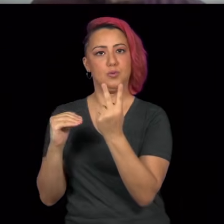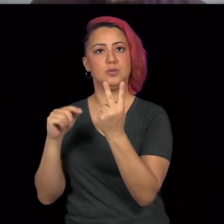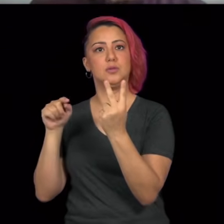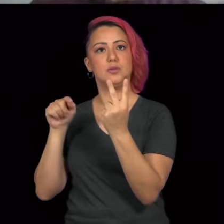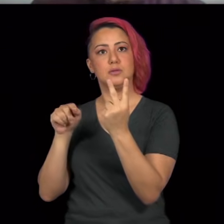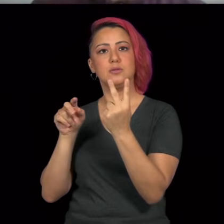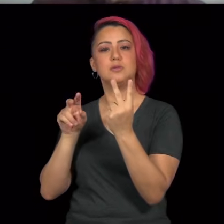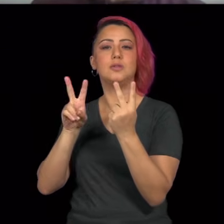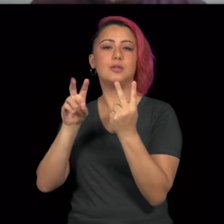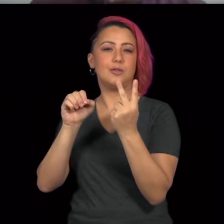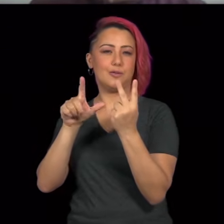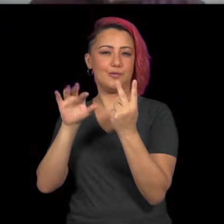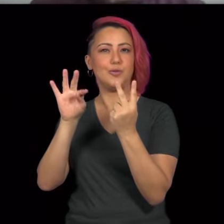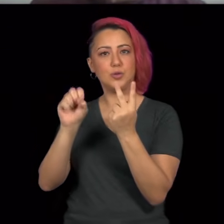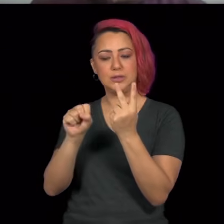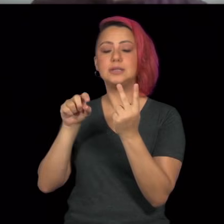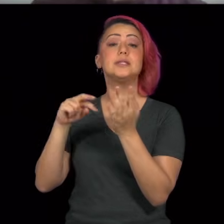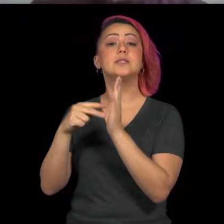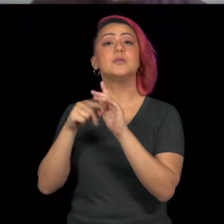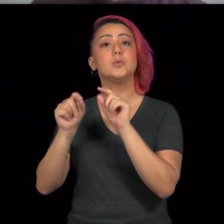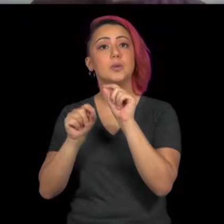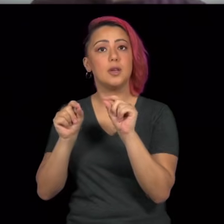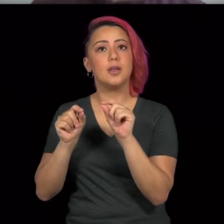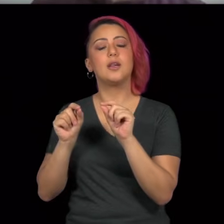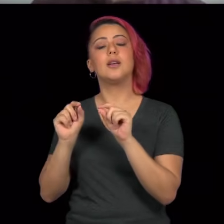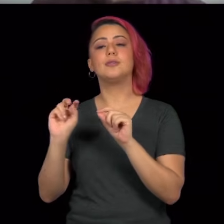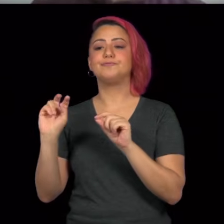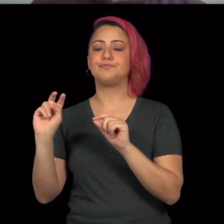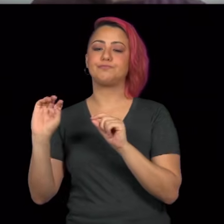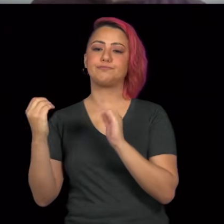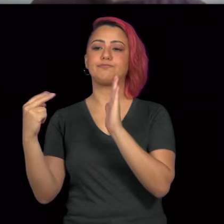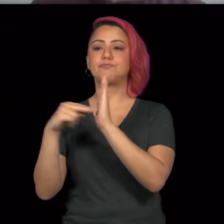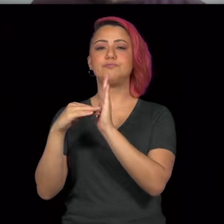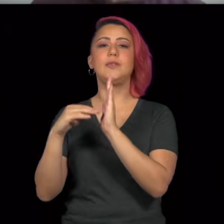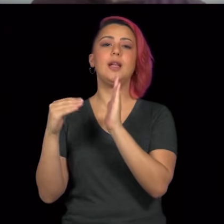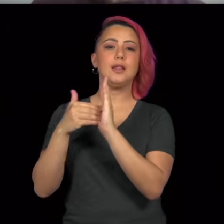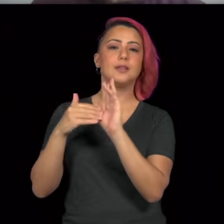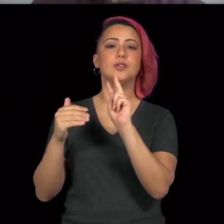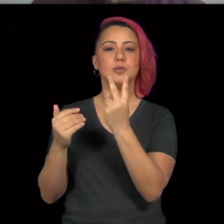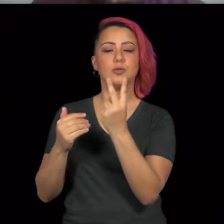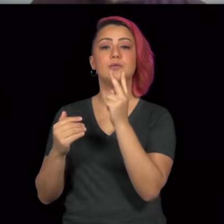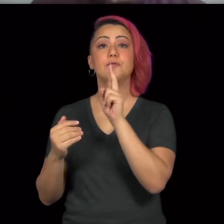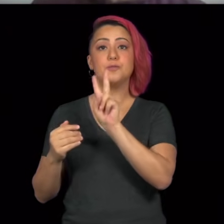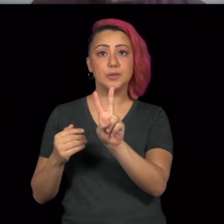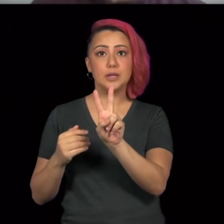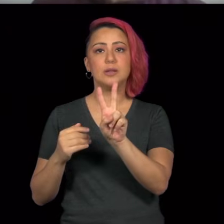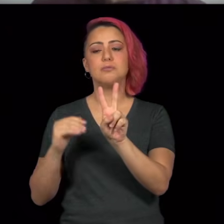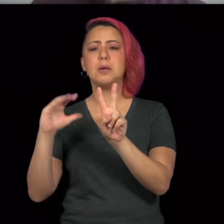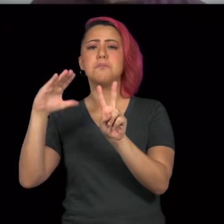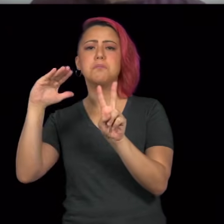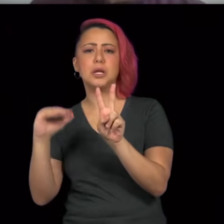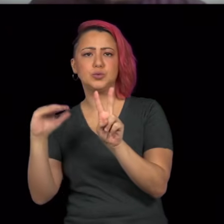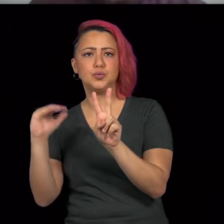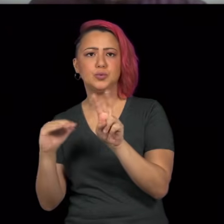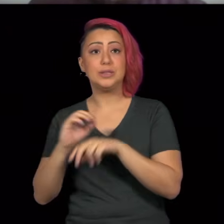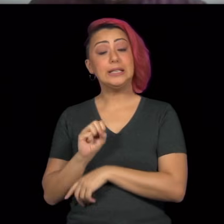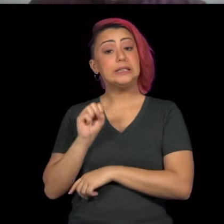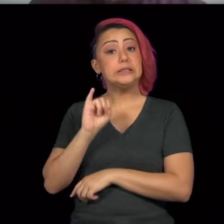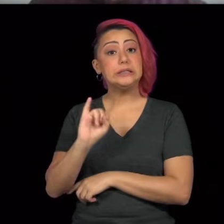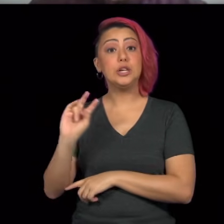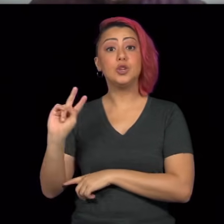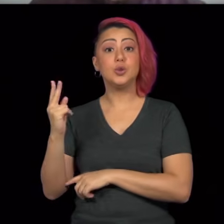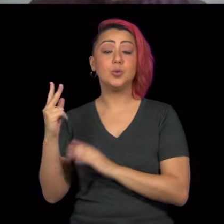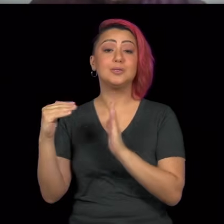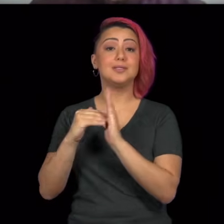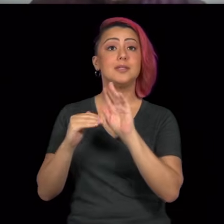considerado baixo, 0, e um nível na faixa de 2 a 5 volts considerado alto, 1. Então,